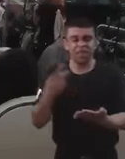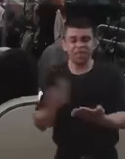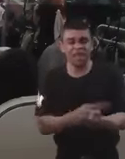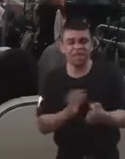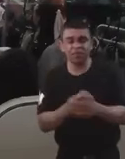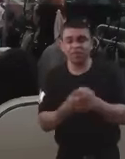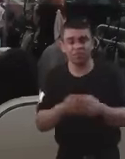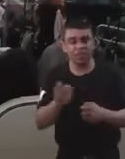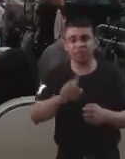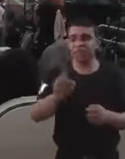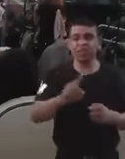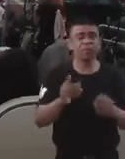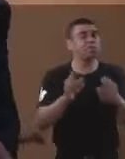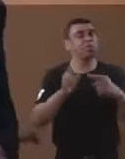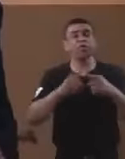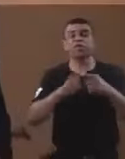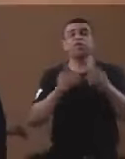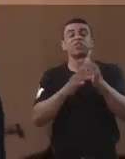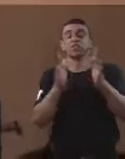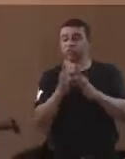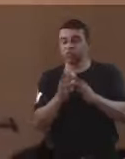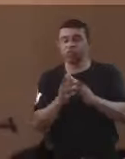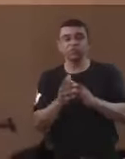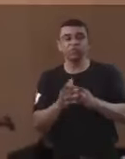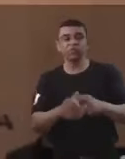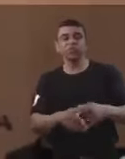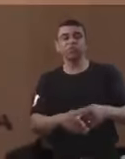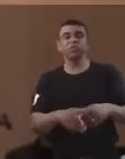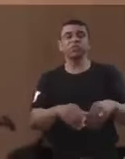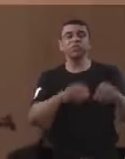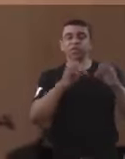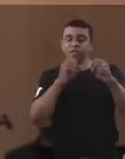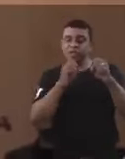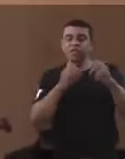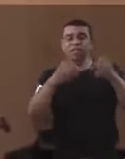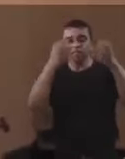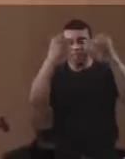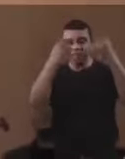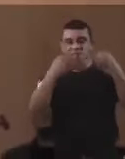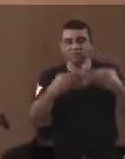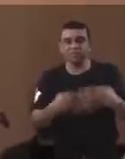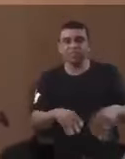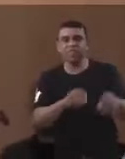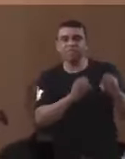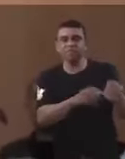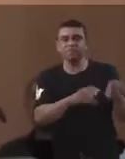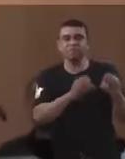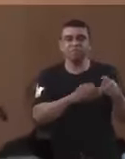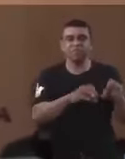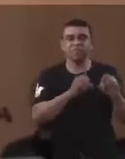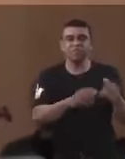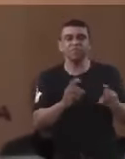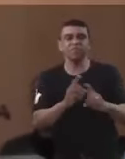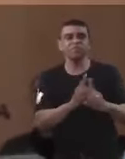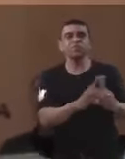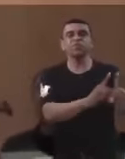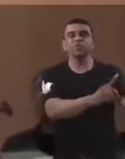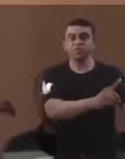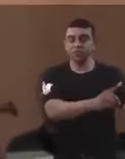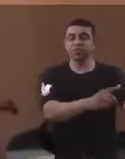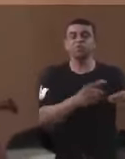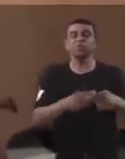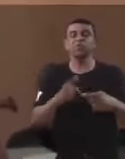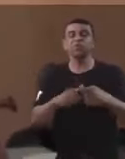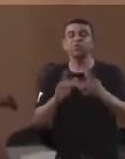vai ser revelado. E a multidão está ouvindo. Por quê? Porque Jesus discipula o camarada para